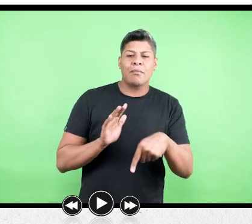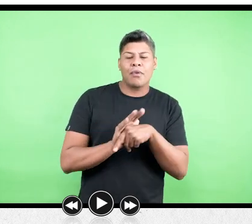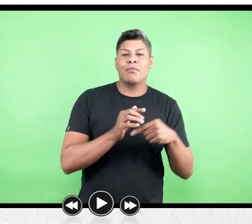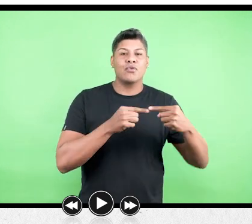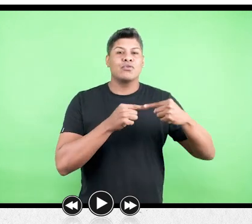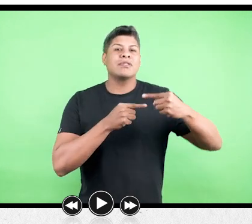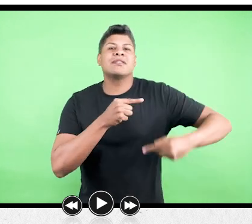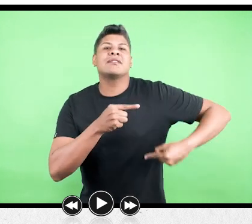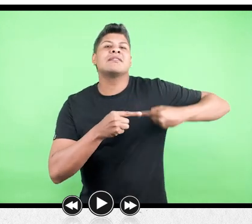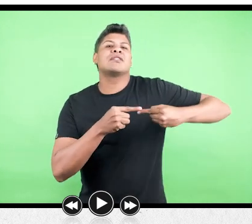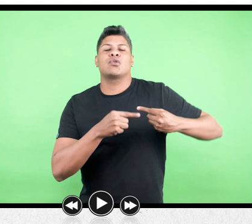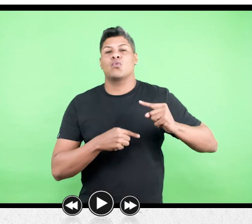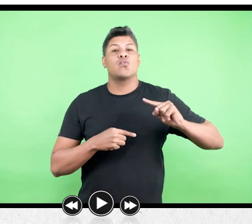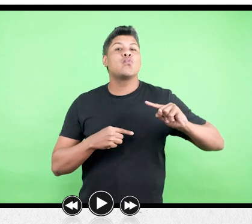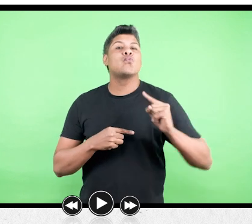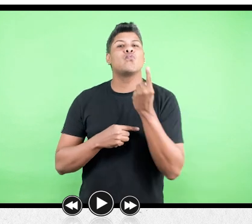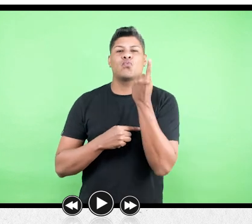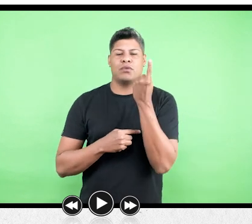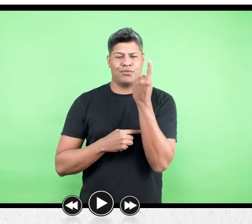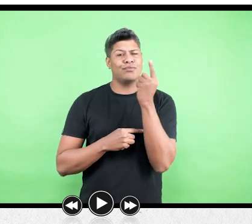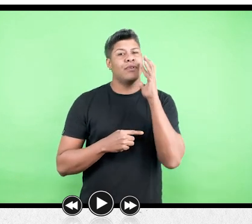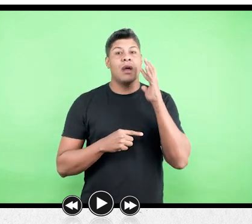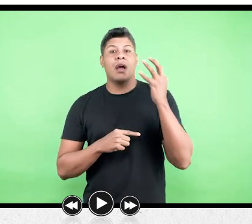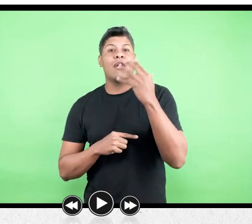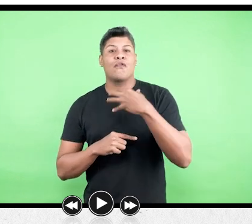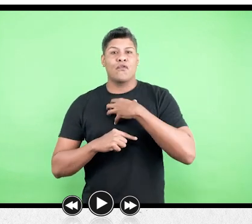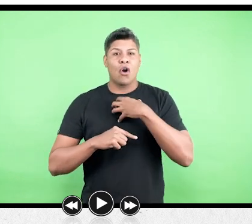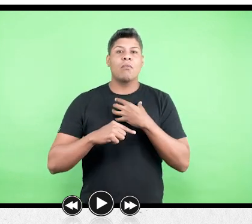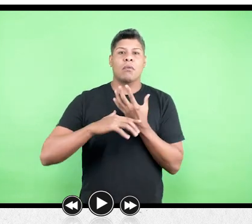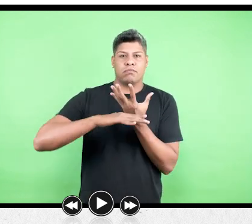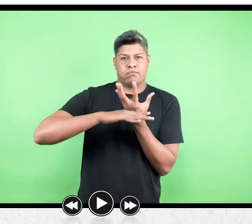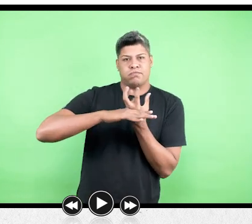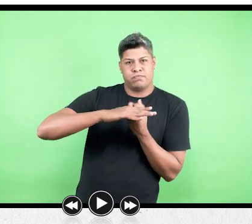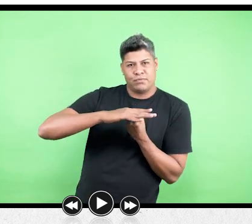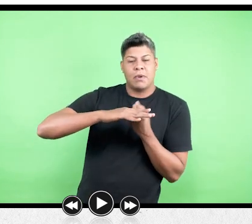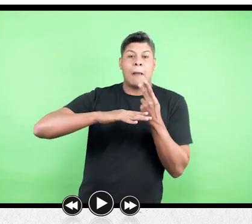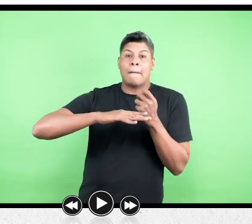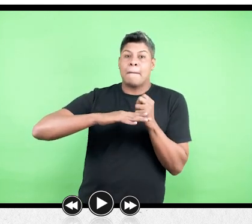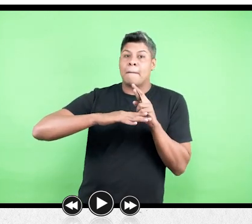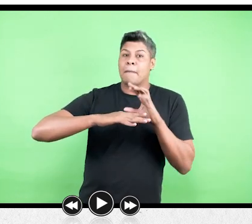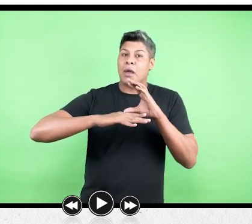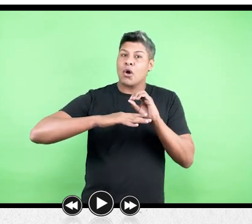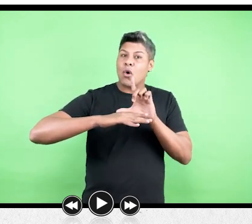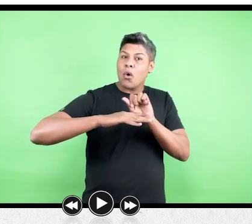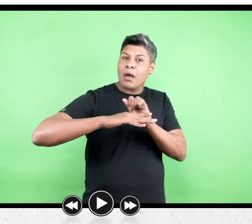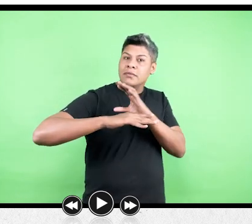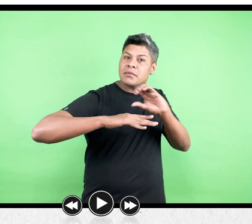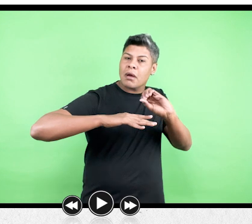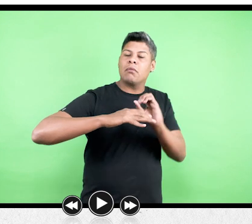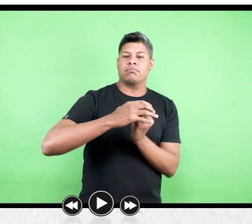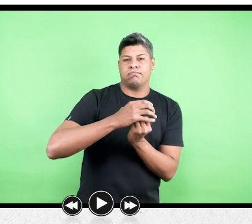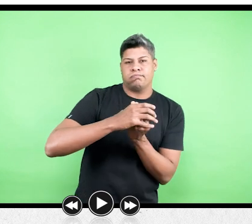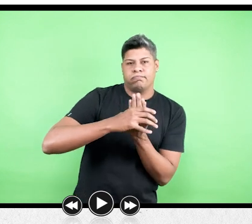ciclo. Essa interface normalmente ocorre na forma de infiltração e percolação e na ocorrência de nascentes e